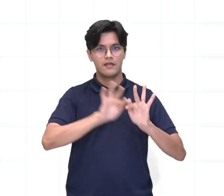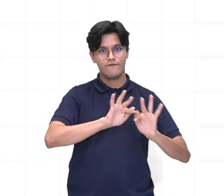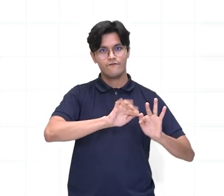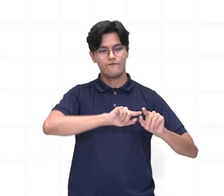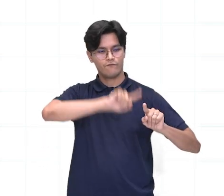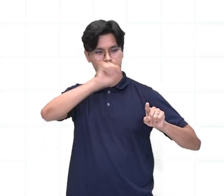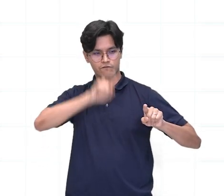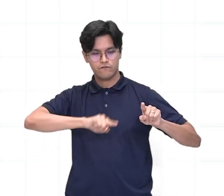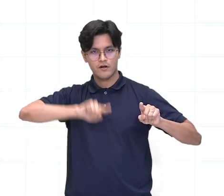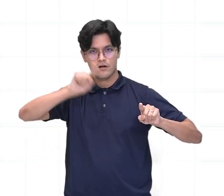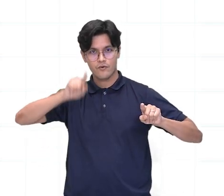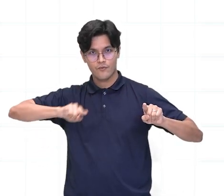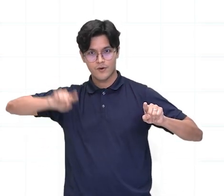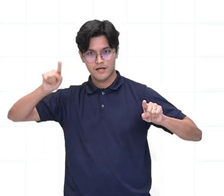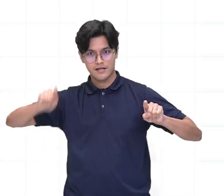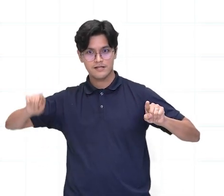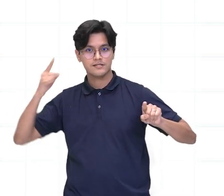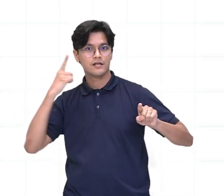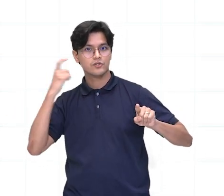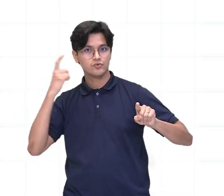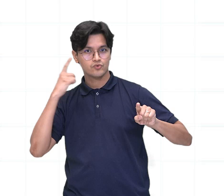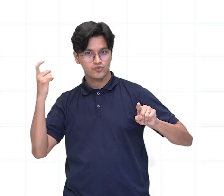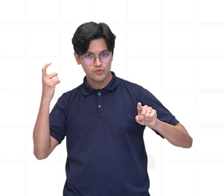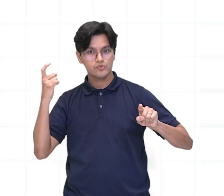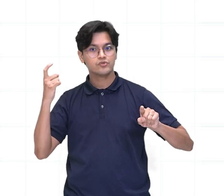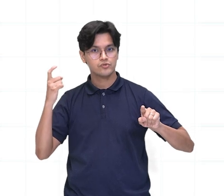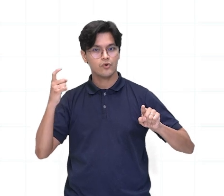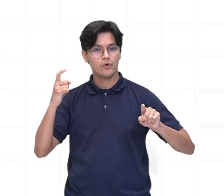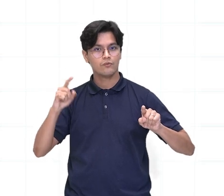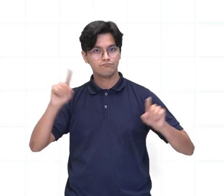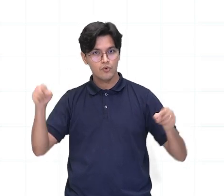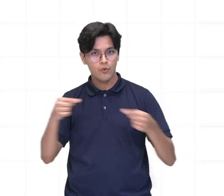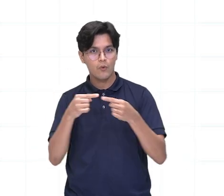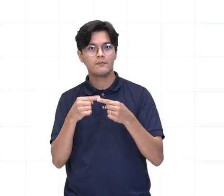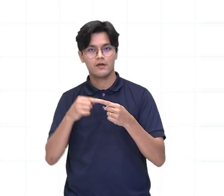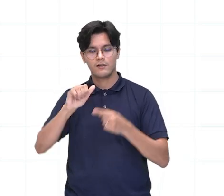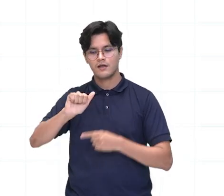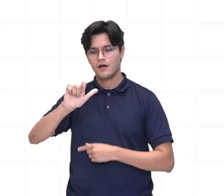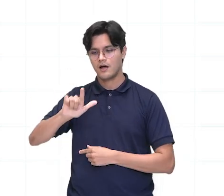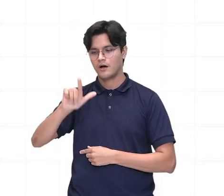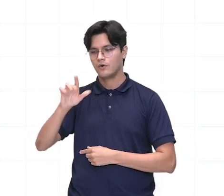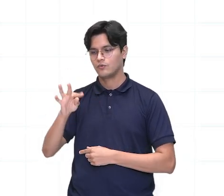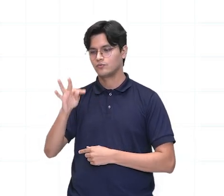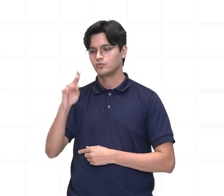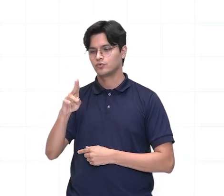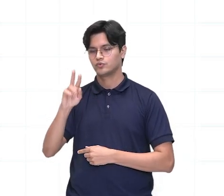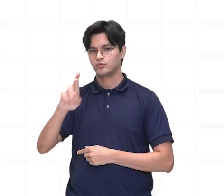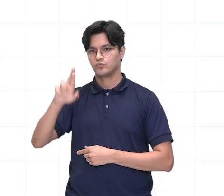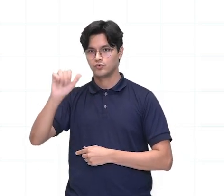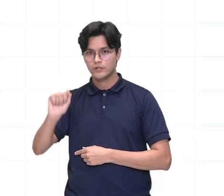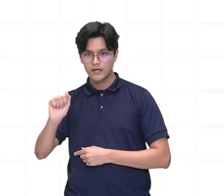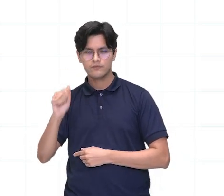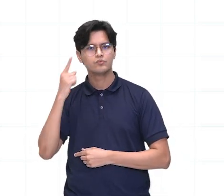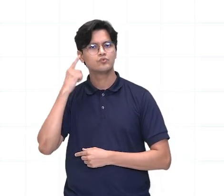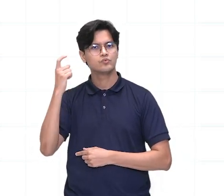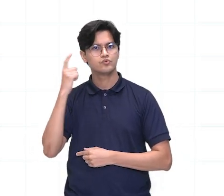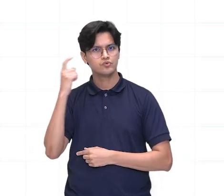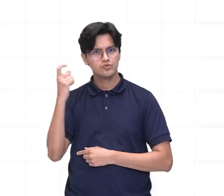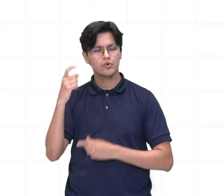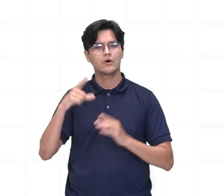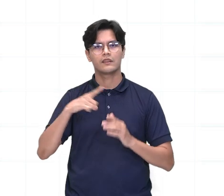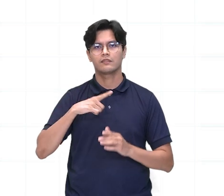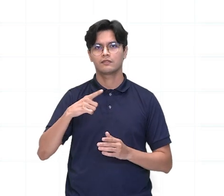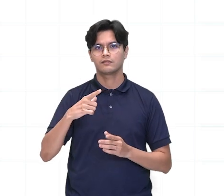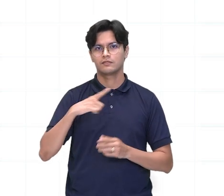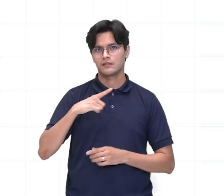onda sonora no que diz respeito à sua altura. Os sons podem ser classificados em